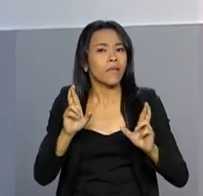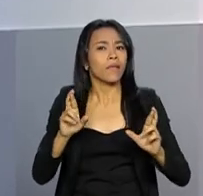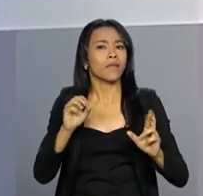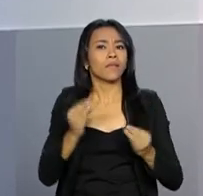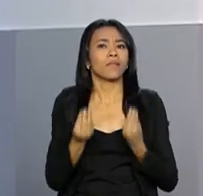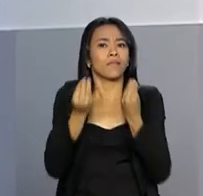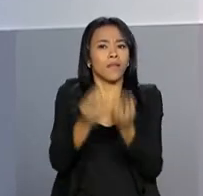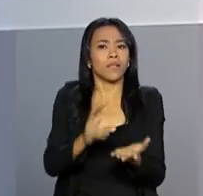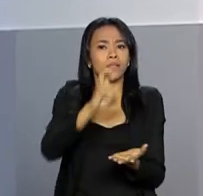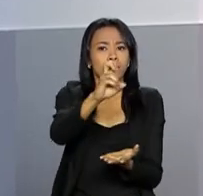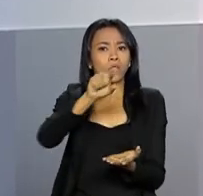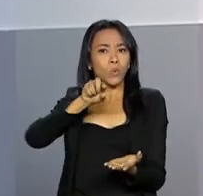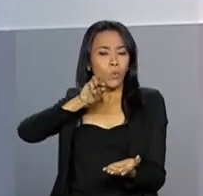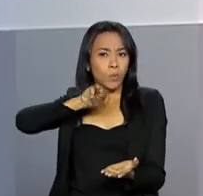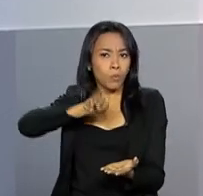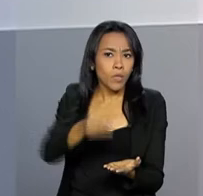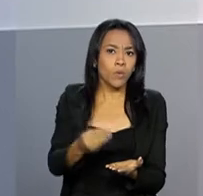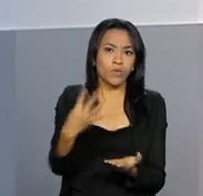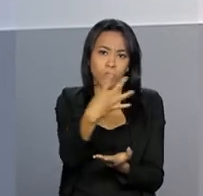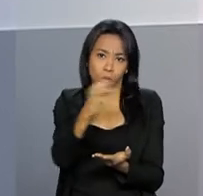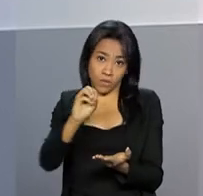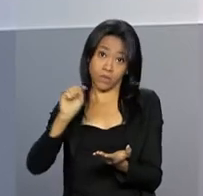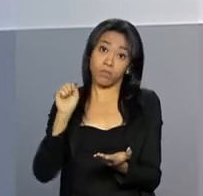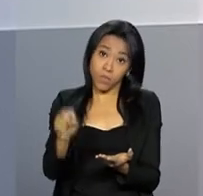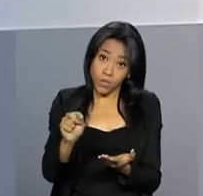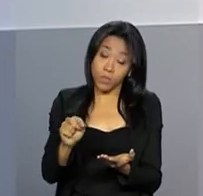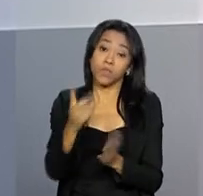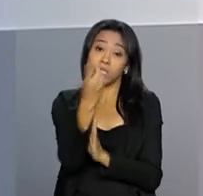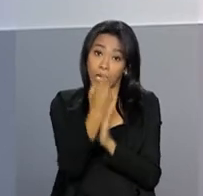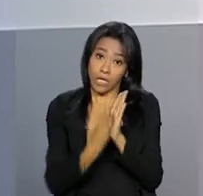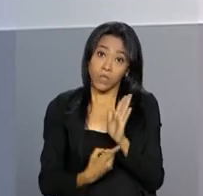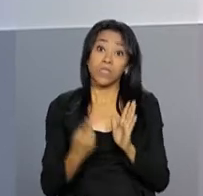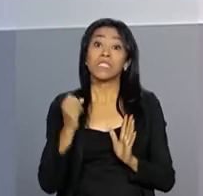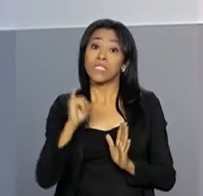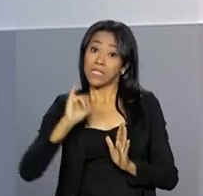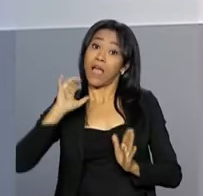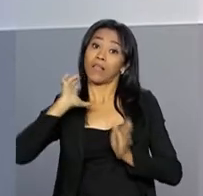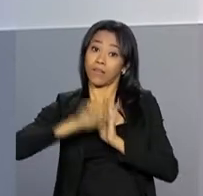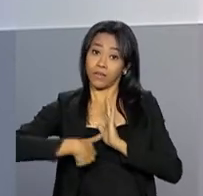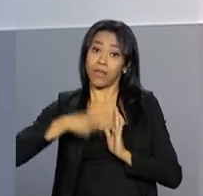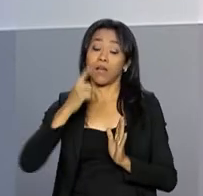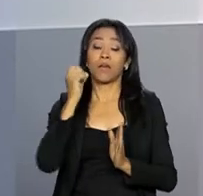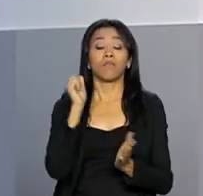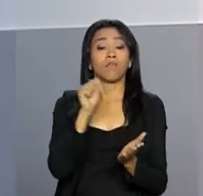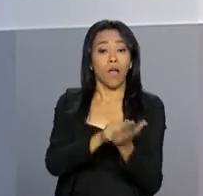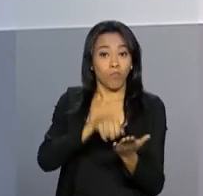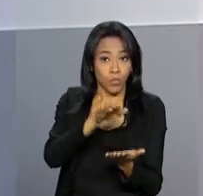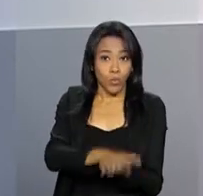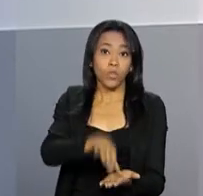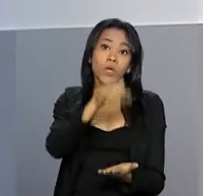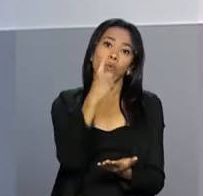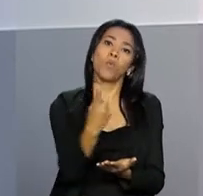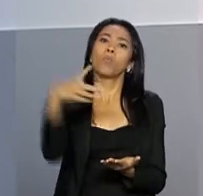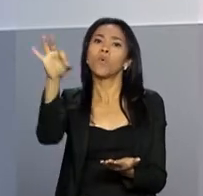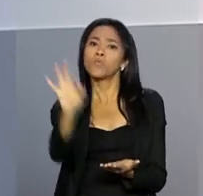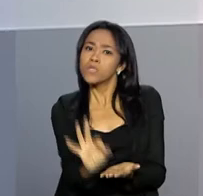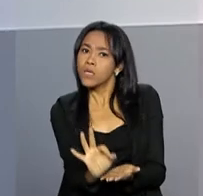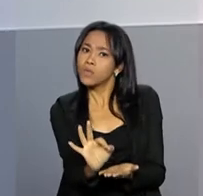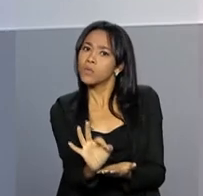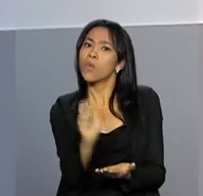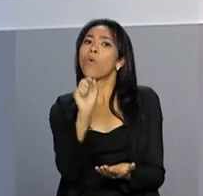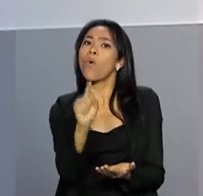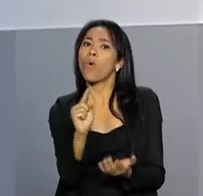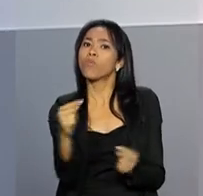milhões e 400 mil declarações a multa por atraso é de 1% ao mês-calendário ou fração sobre o